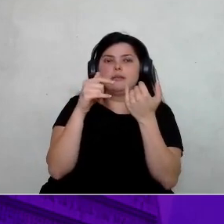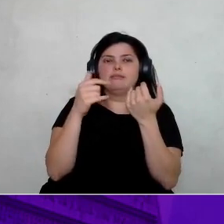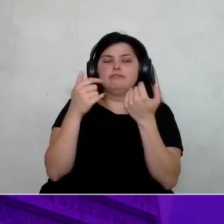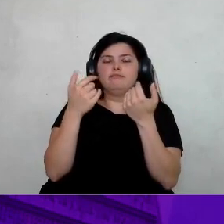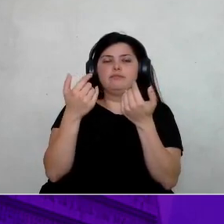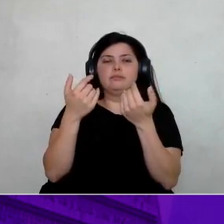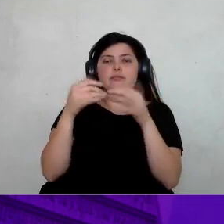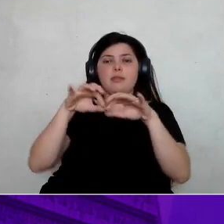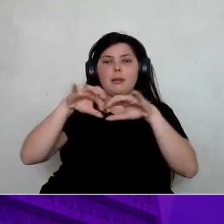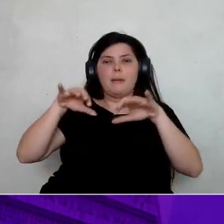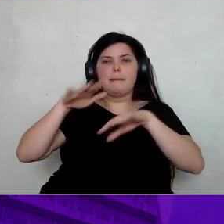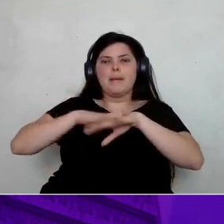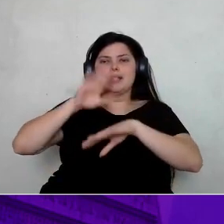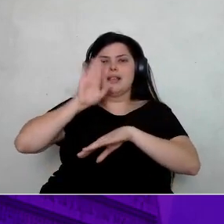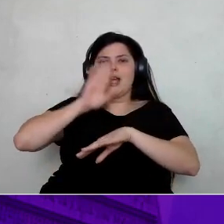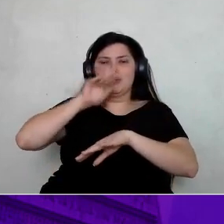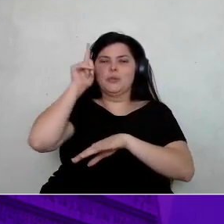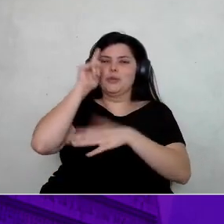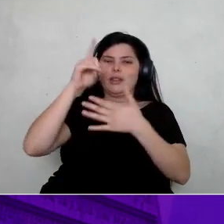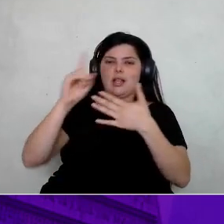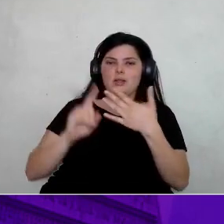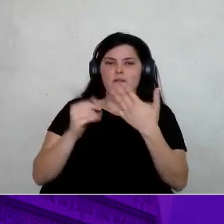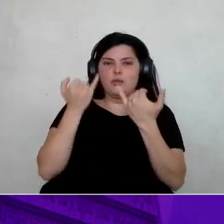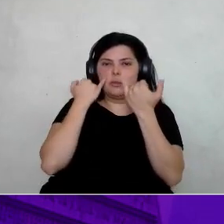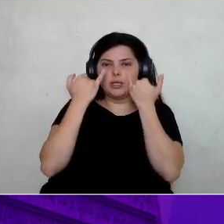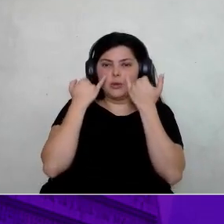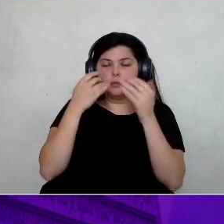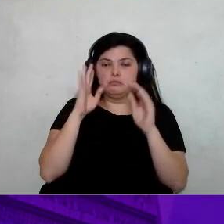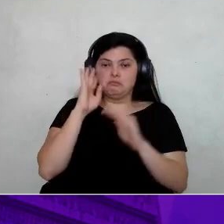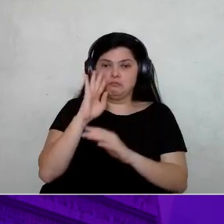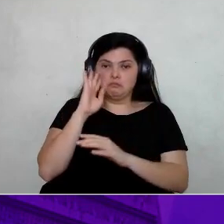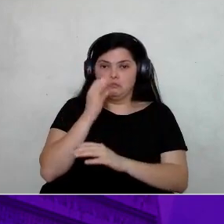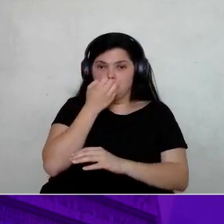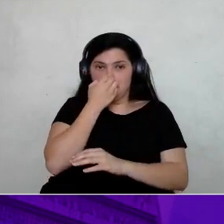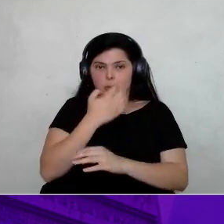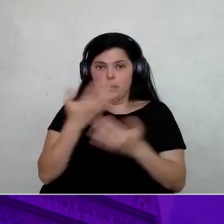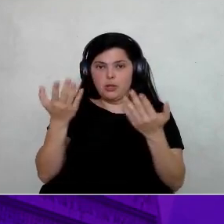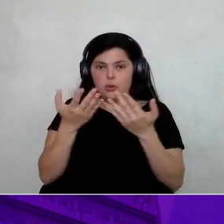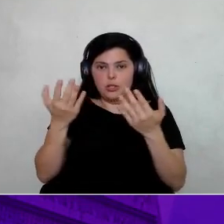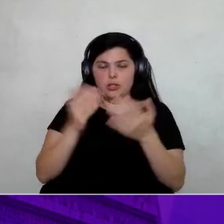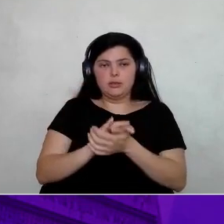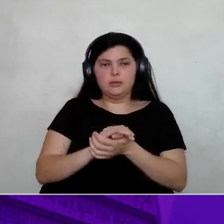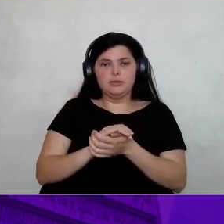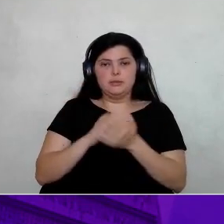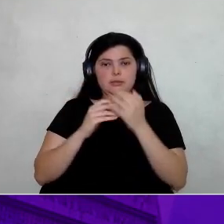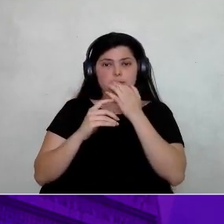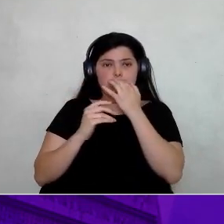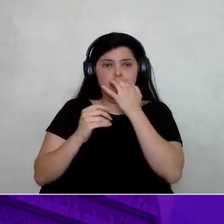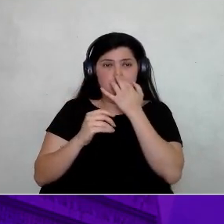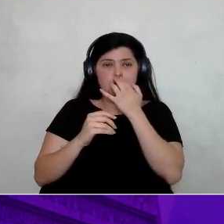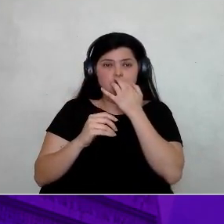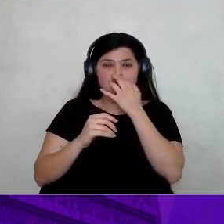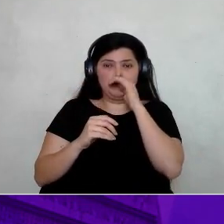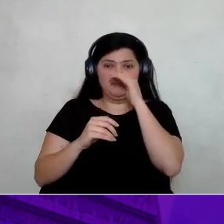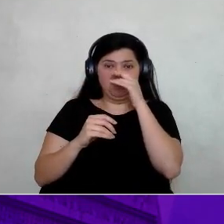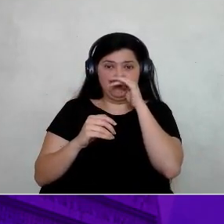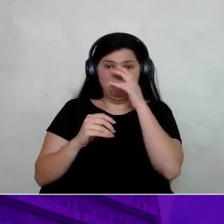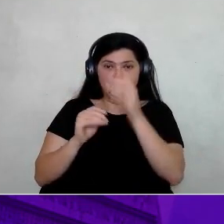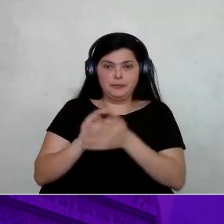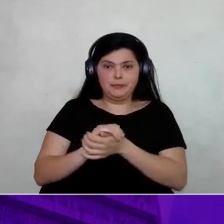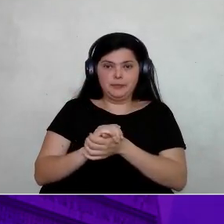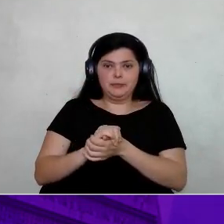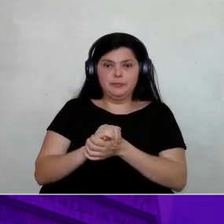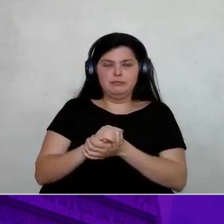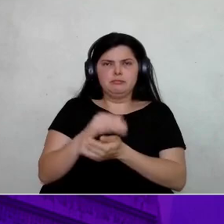rápida. Legal? E nos dias atuais, né, isso mais ou menos ali,